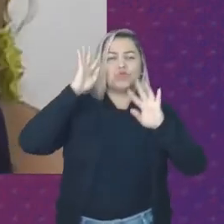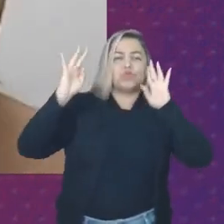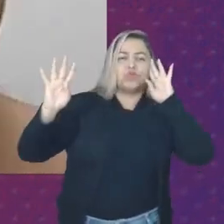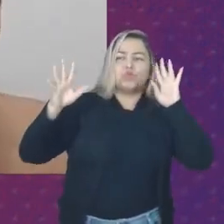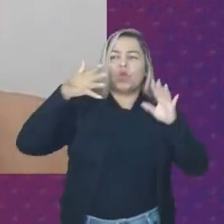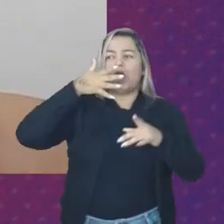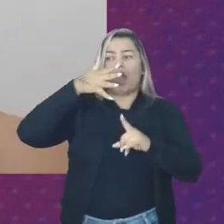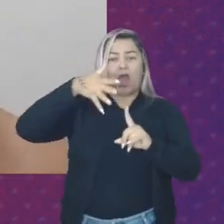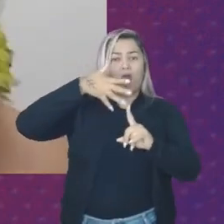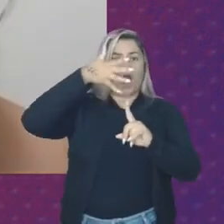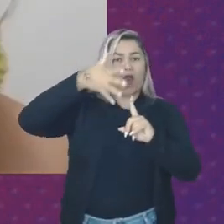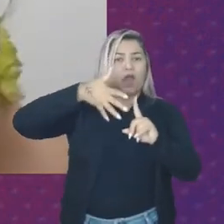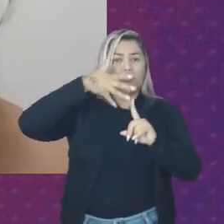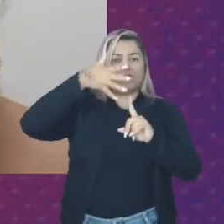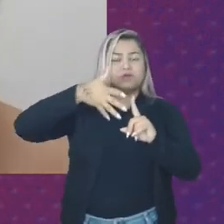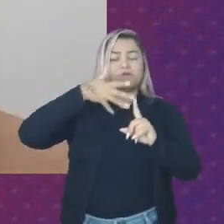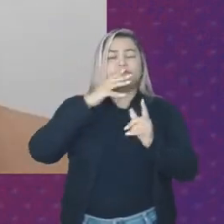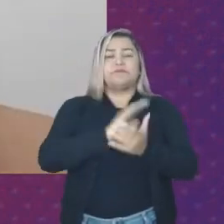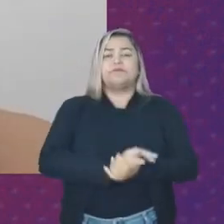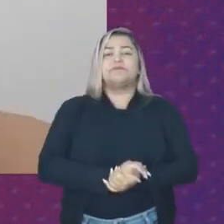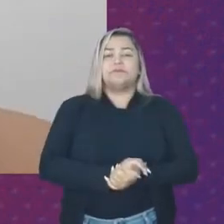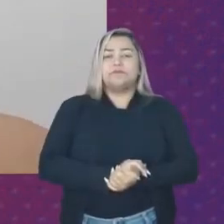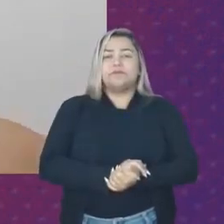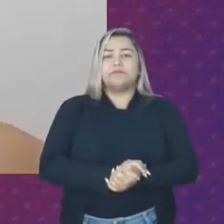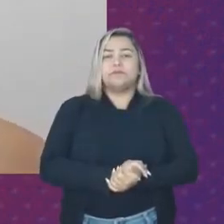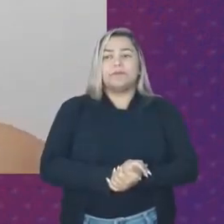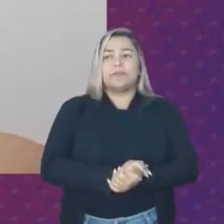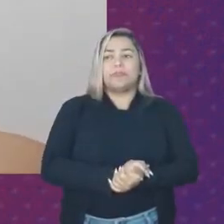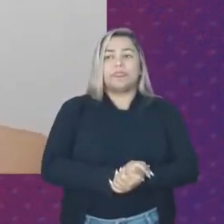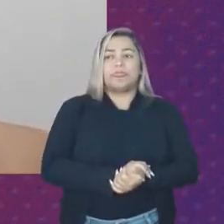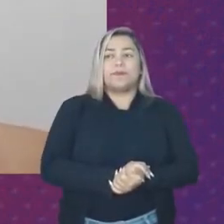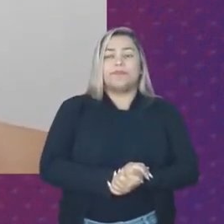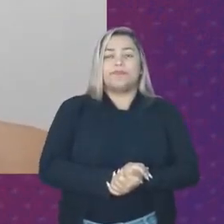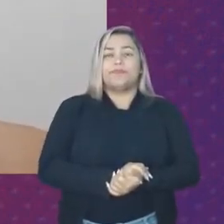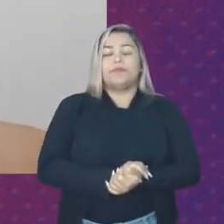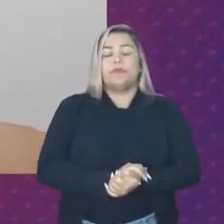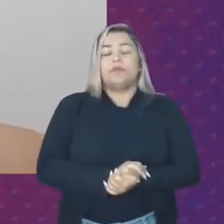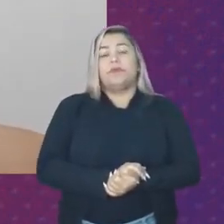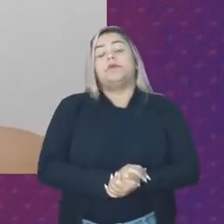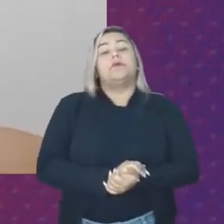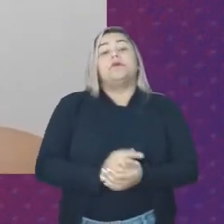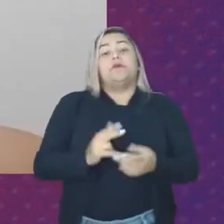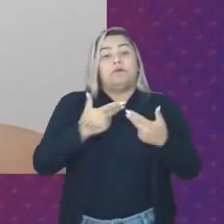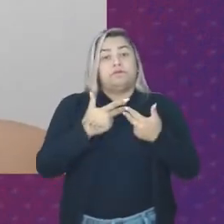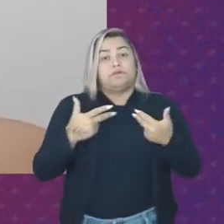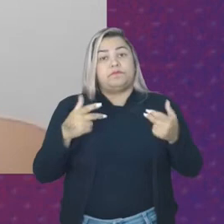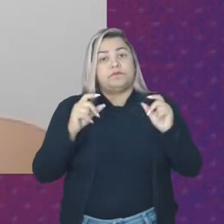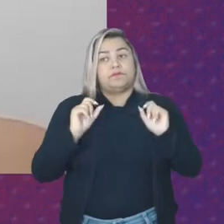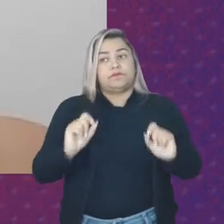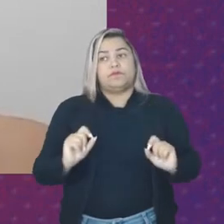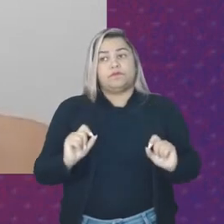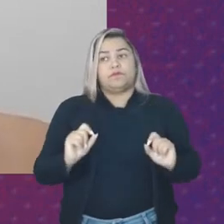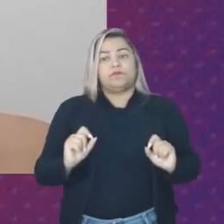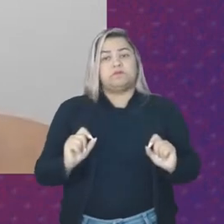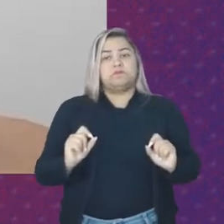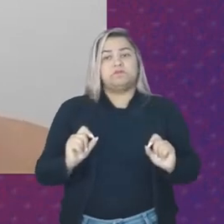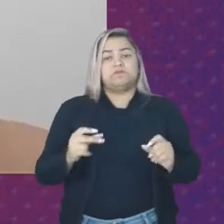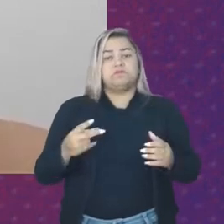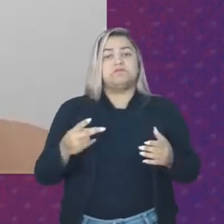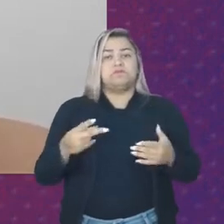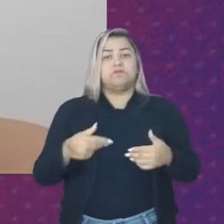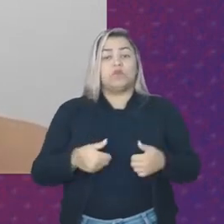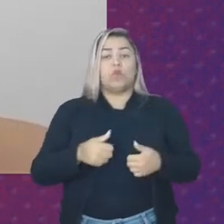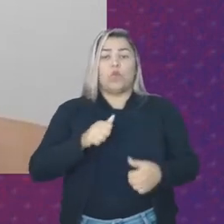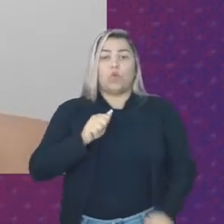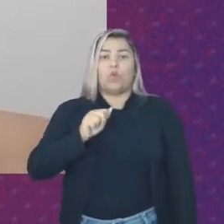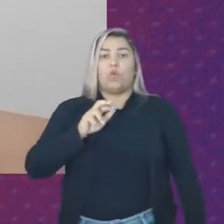palestra que dá ou a cada fala que faz. Então, uma coisa que linkaria bem com o